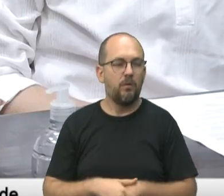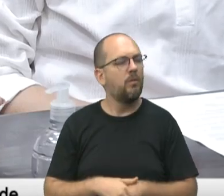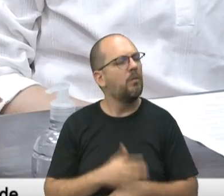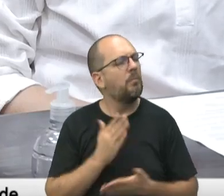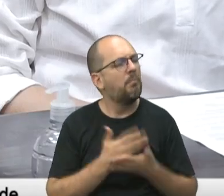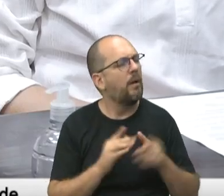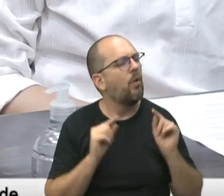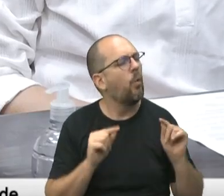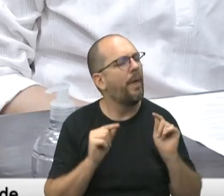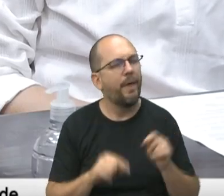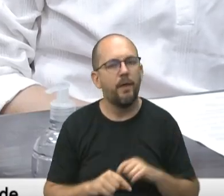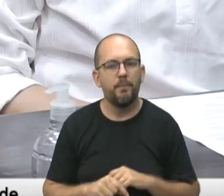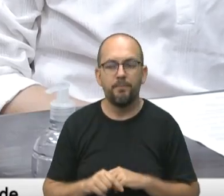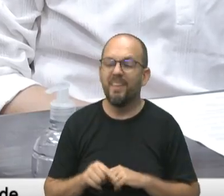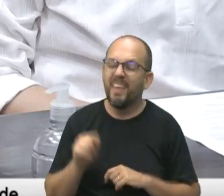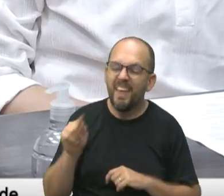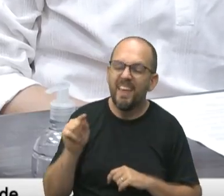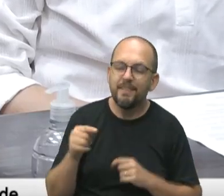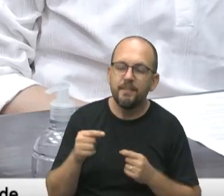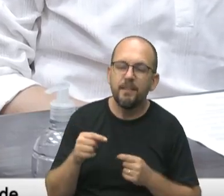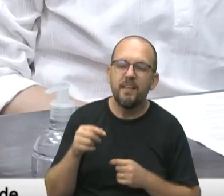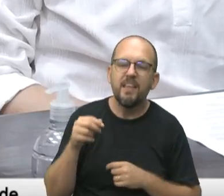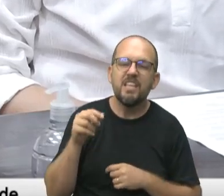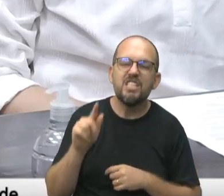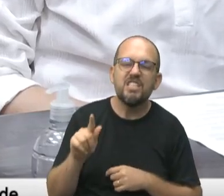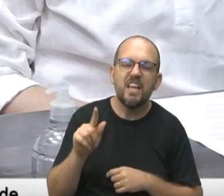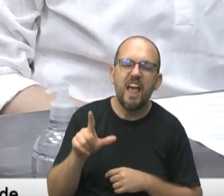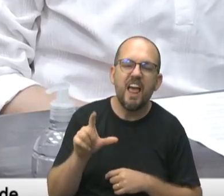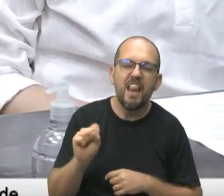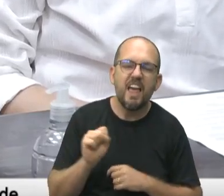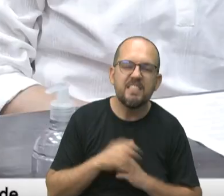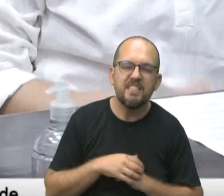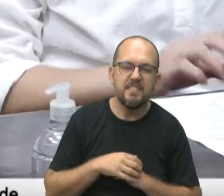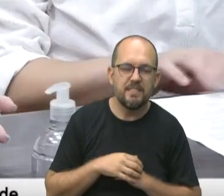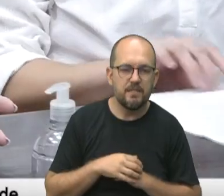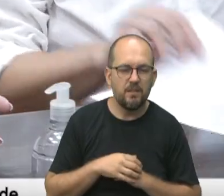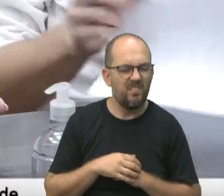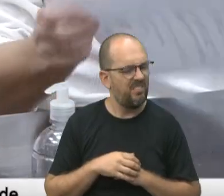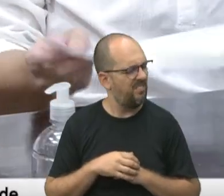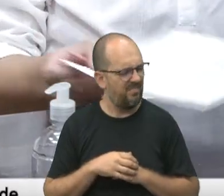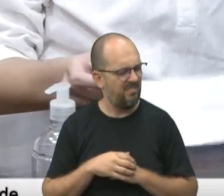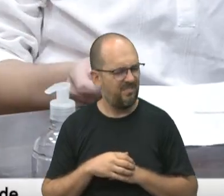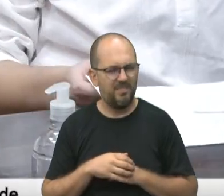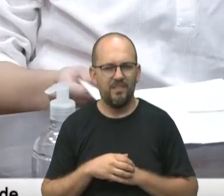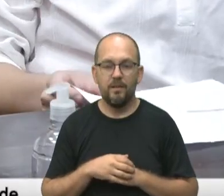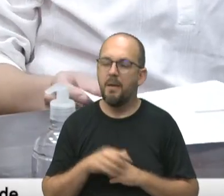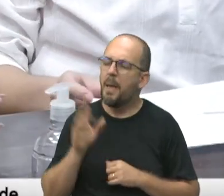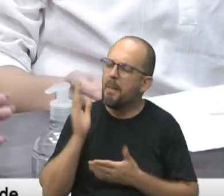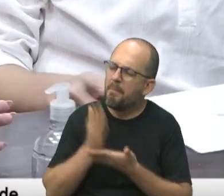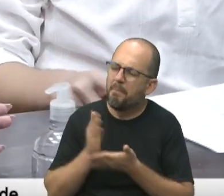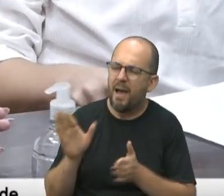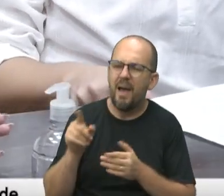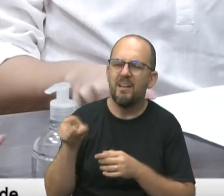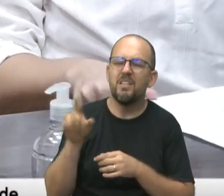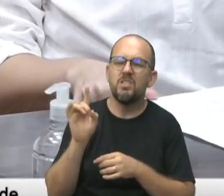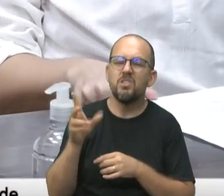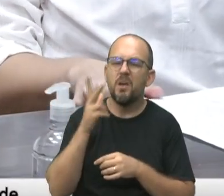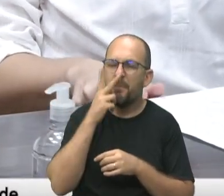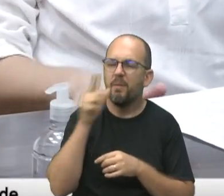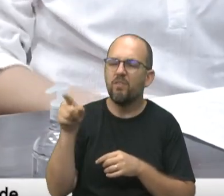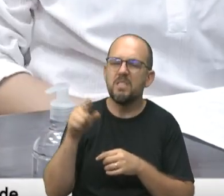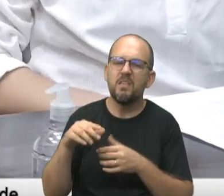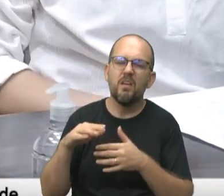Esse negócio, né, e ainda falou GLS. Para com esse negócio de GLS aí, para com isso aí, porque isso só te